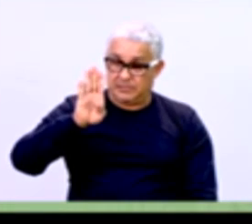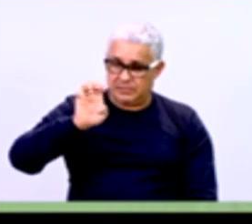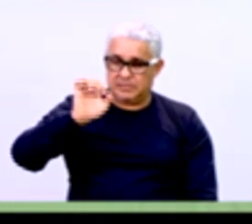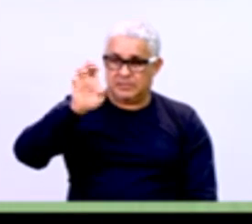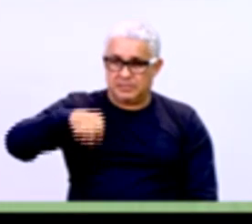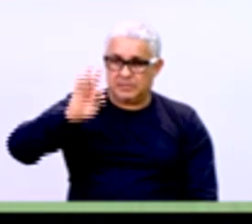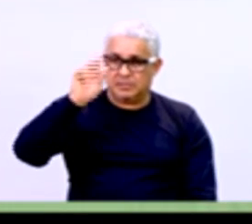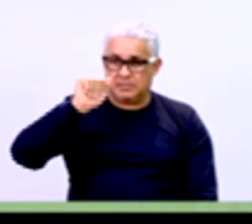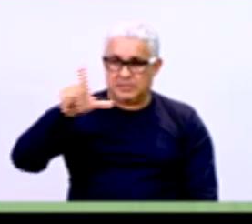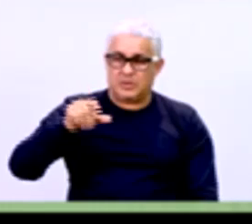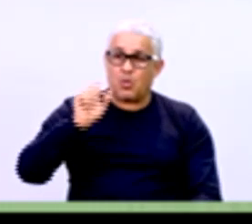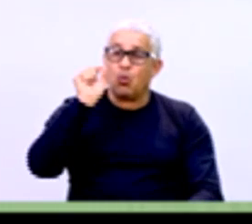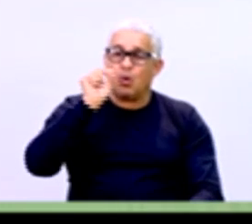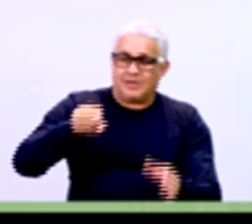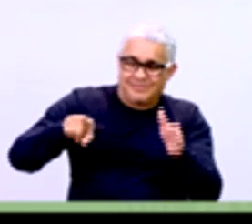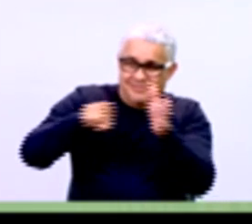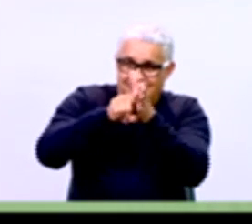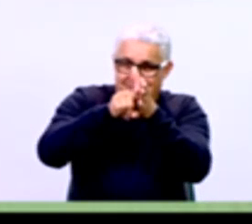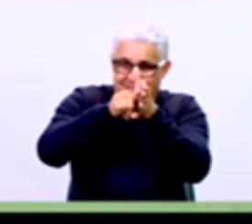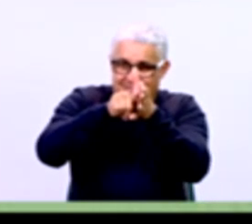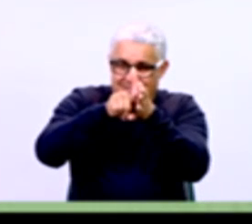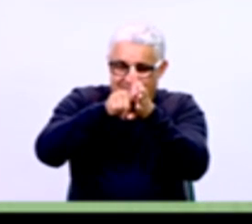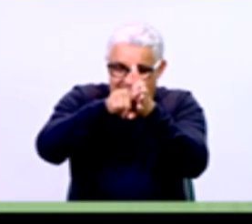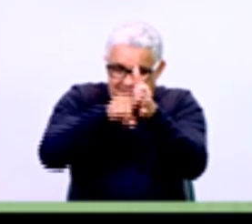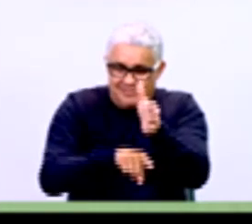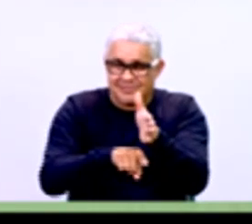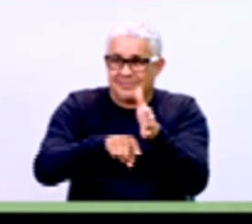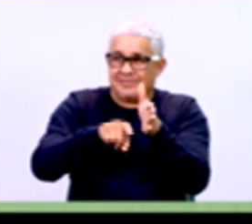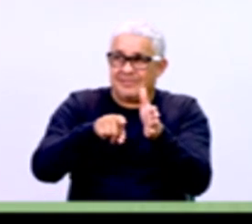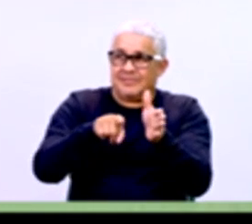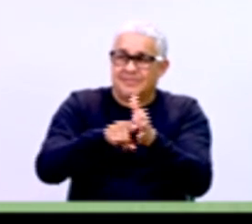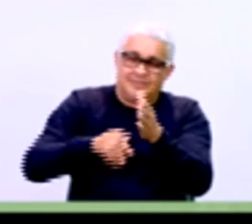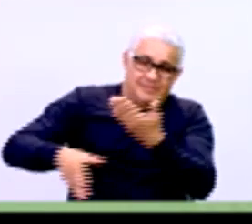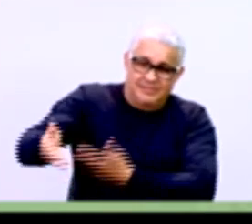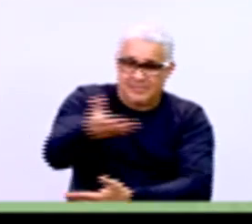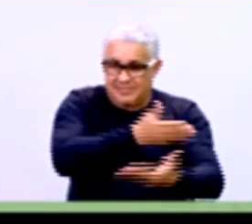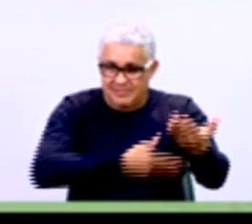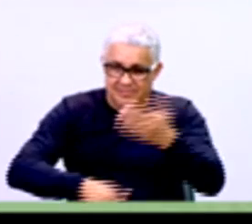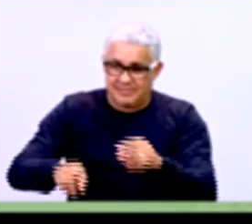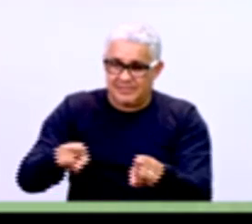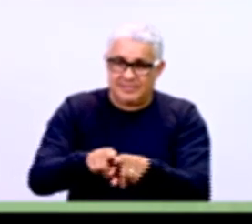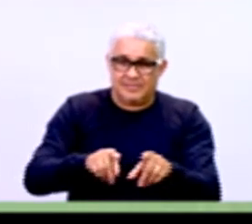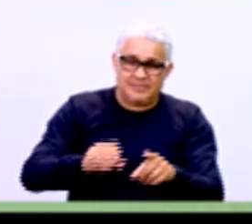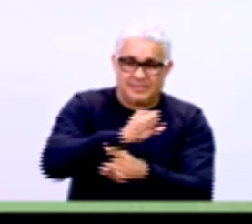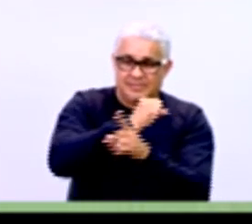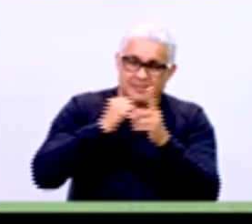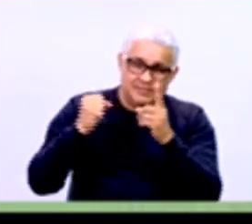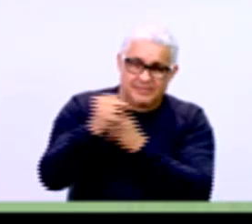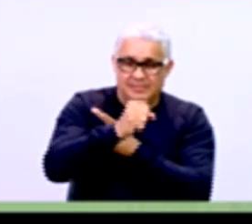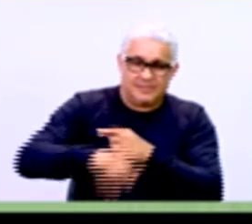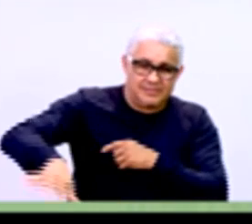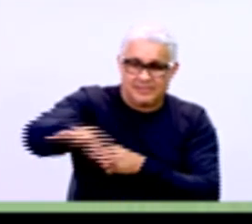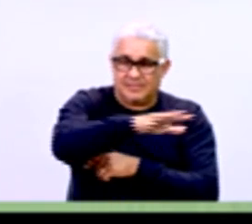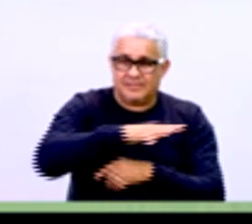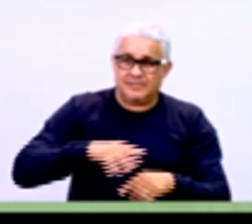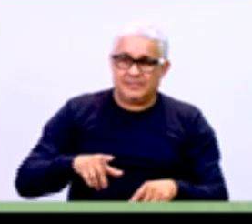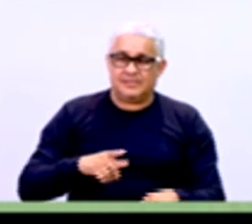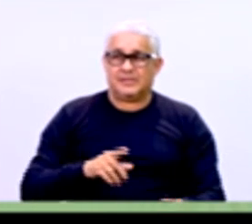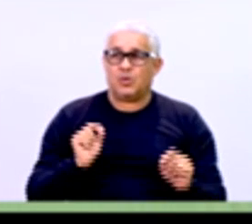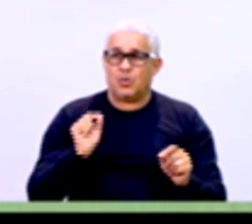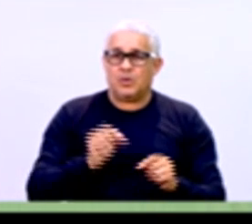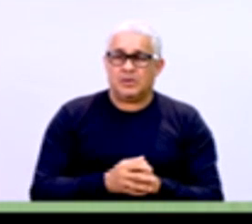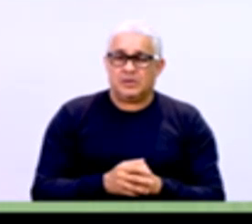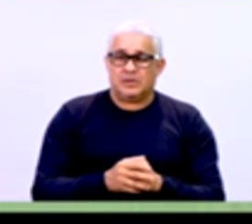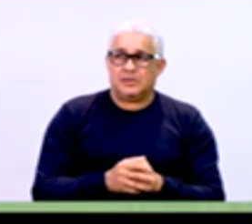entender um pouquinho melhor isso. A associação entre a atividade econômica e o meio ambiente pode ser observada nas seguintes dimensões. Aqui